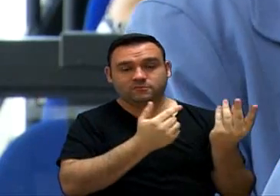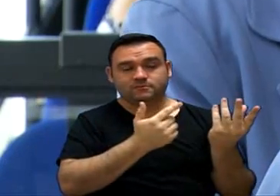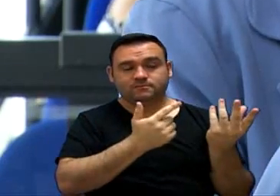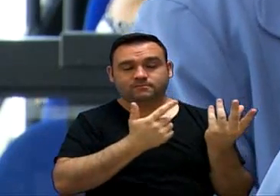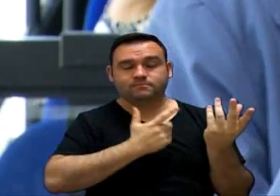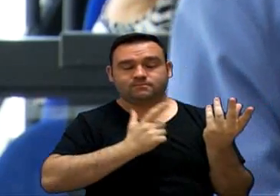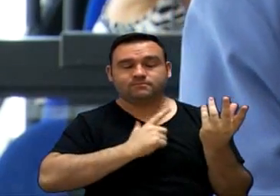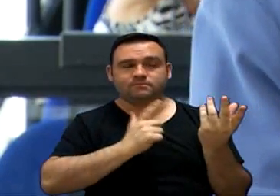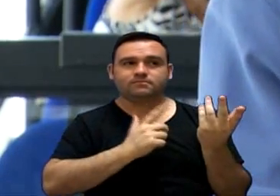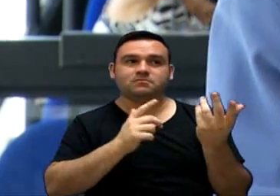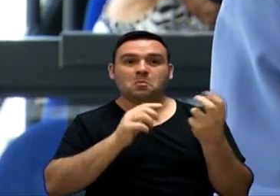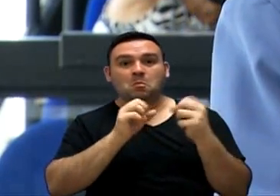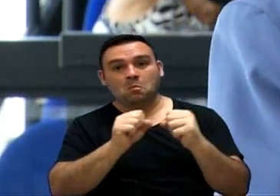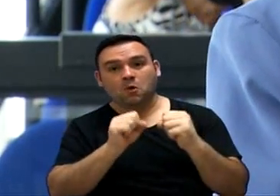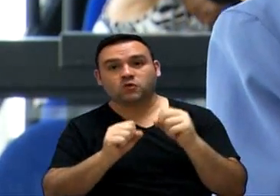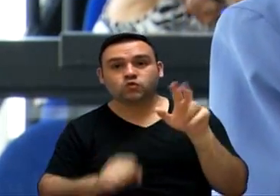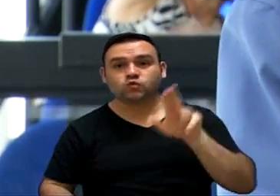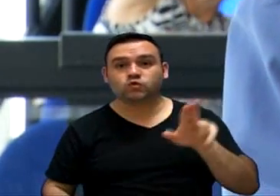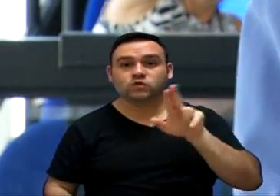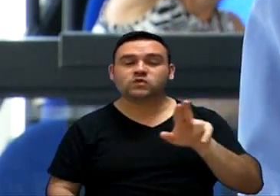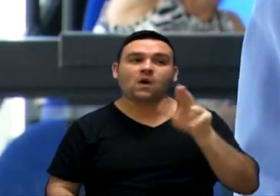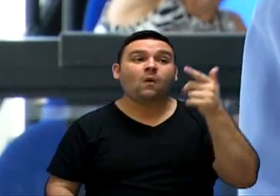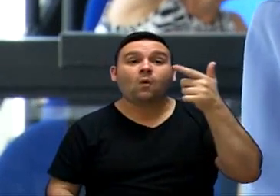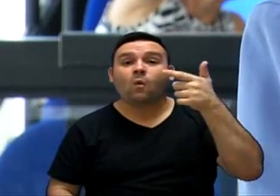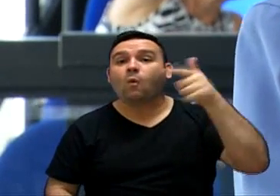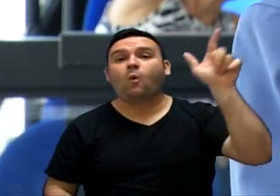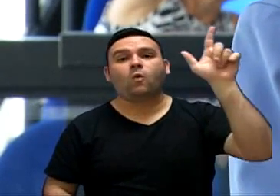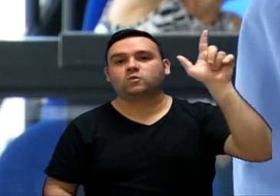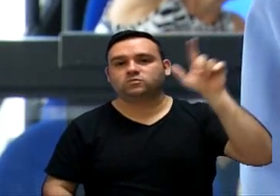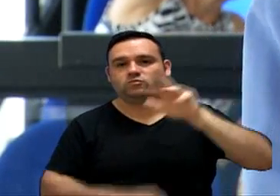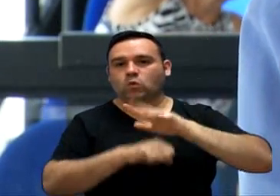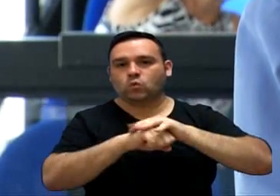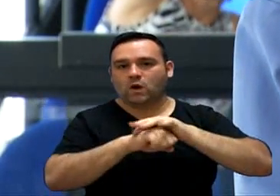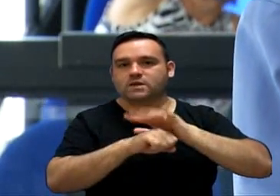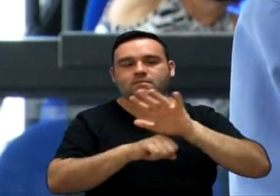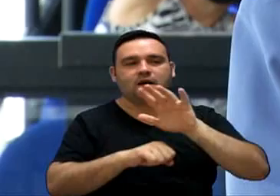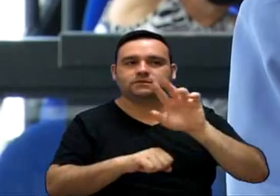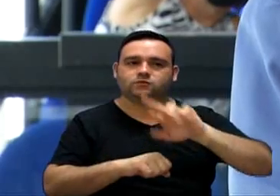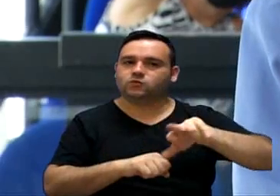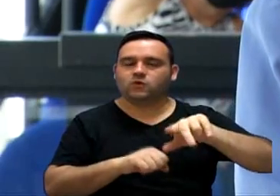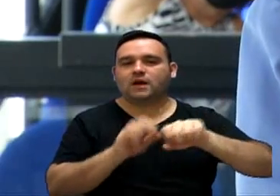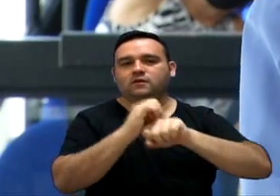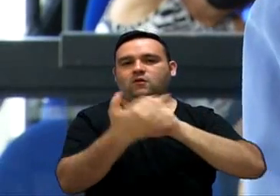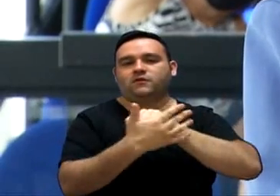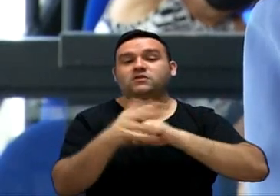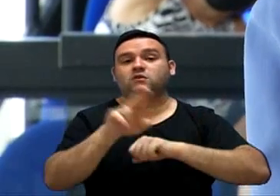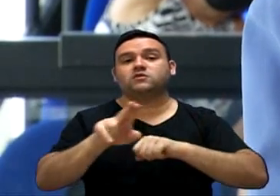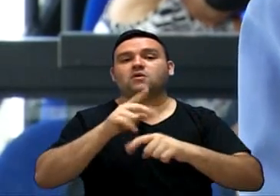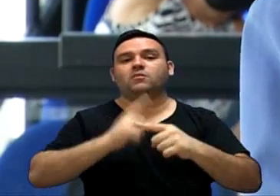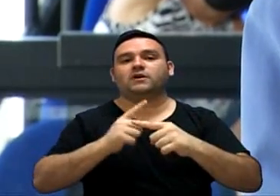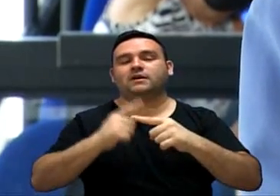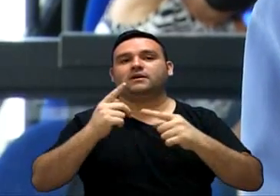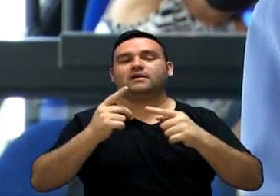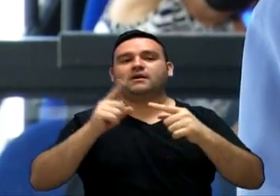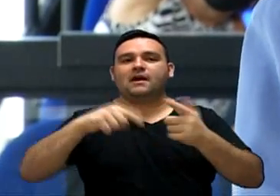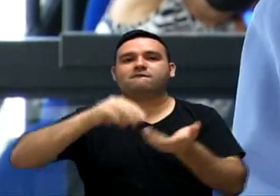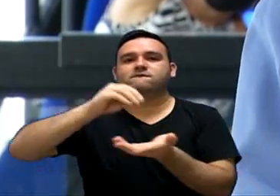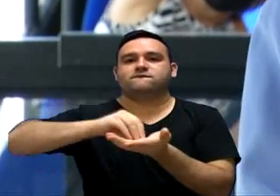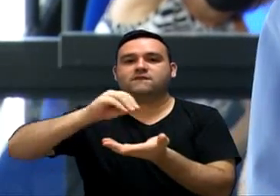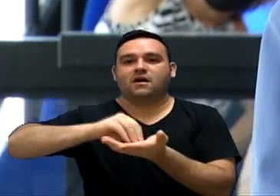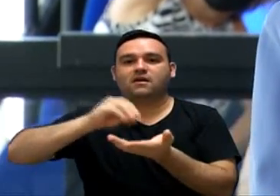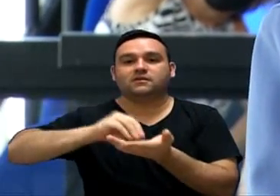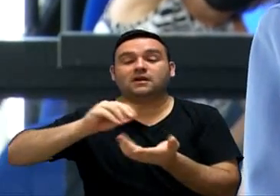estavam... poderiam ser utilizadas a UTI para outros tipos de patologias, mas não. Foi utilizada por uma falta